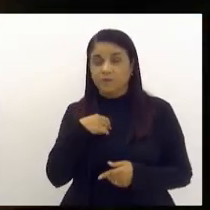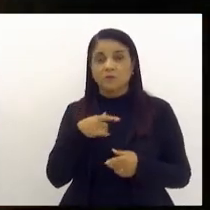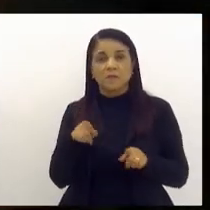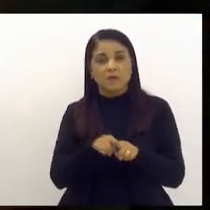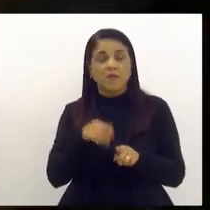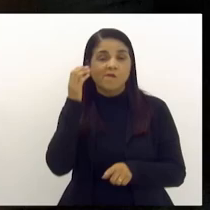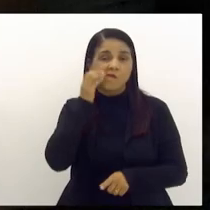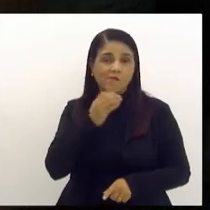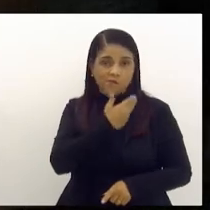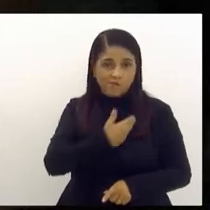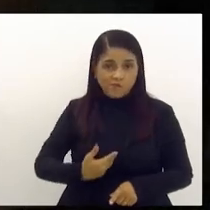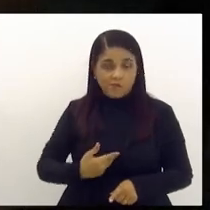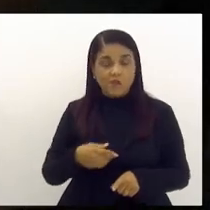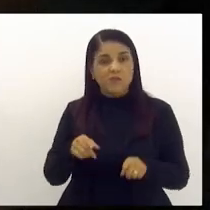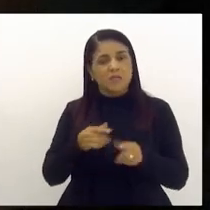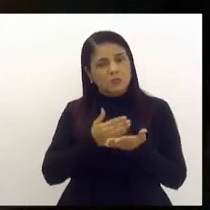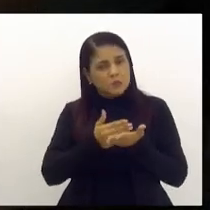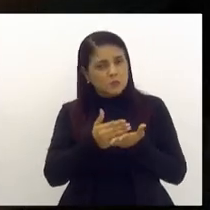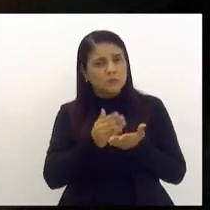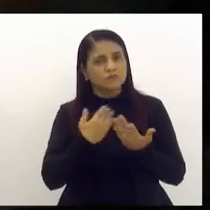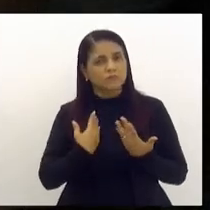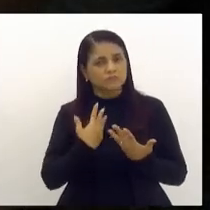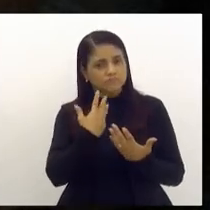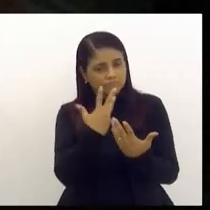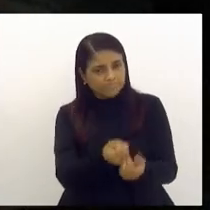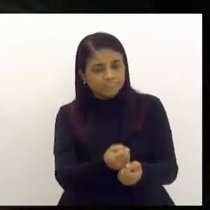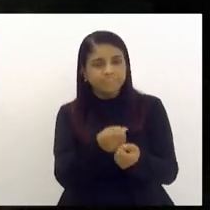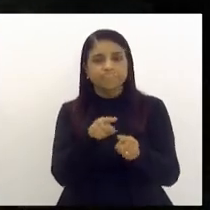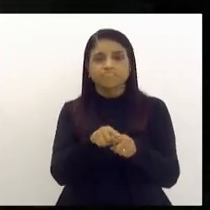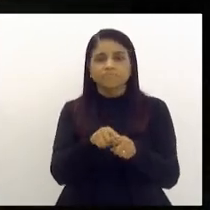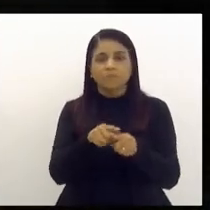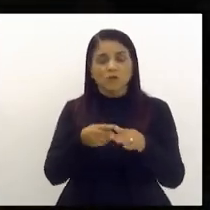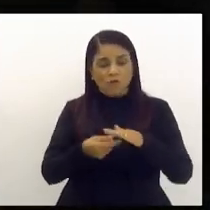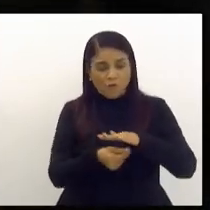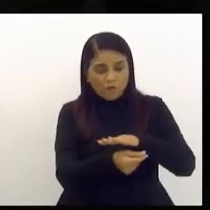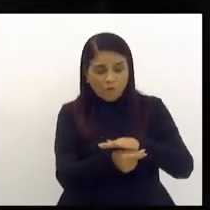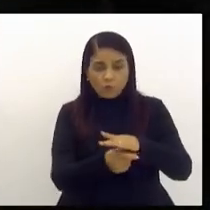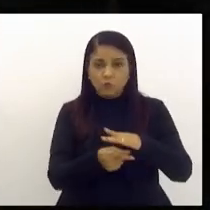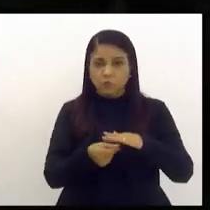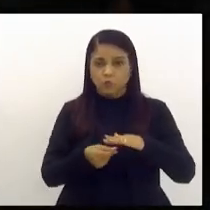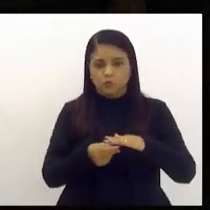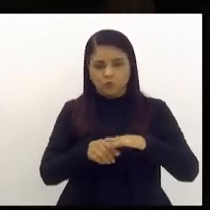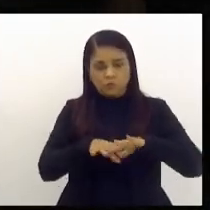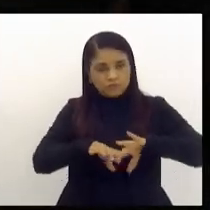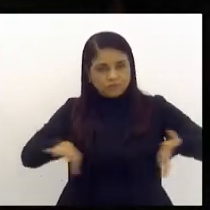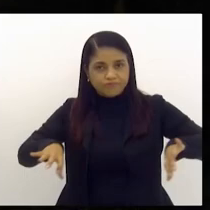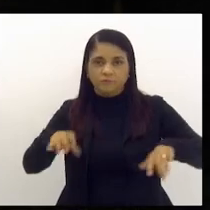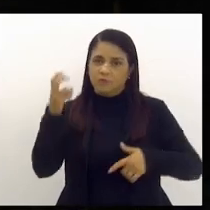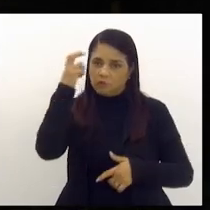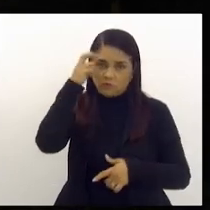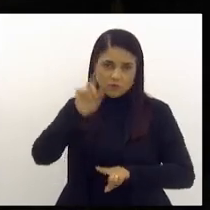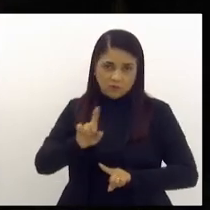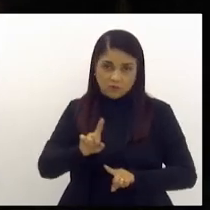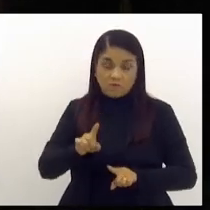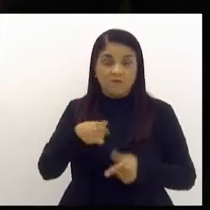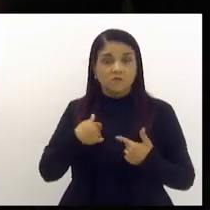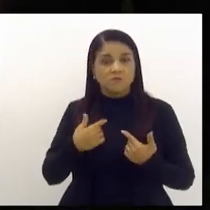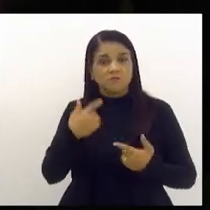desde o início nós fomos favoráveis a não vincular o Fundo da Cultura. Nós discutimos isso para que a gente